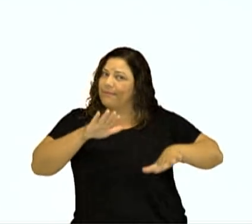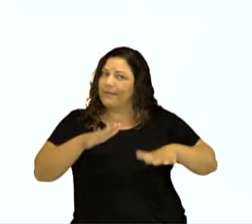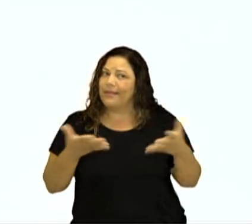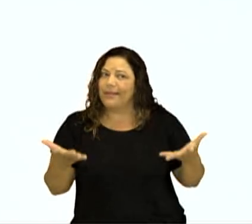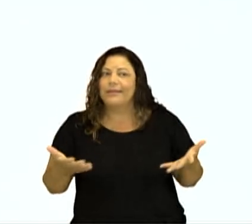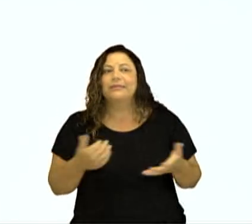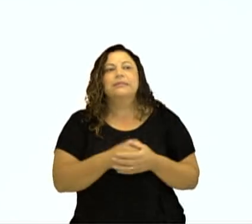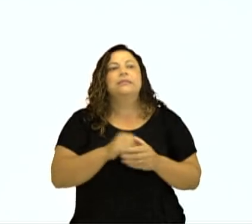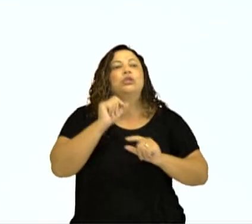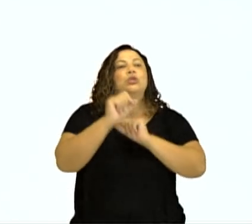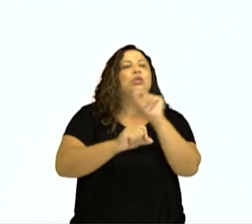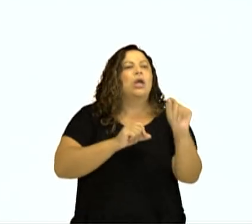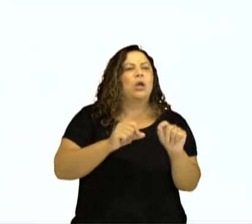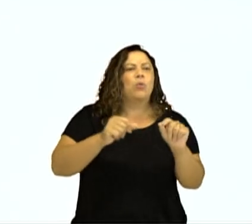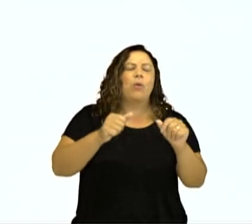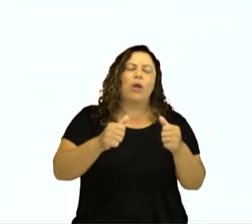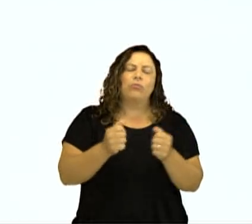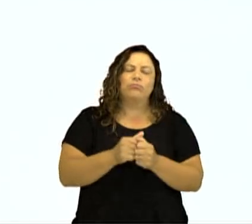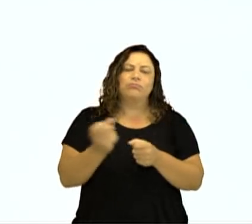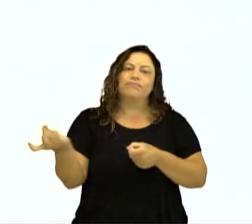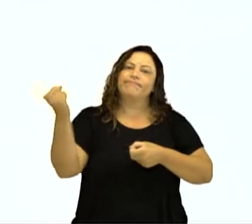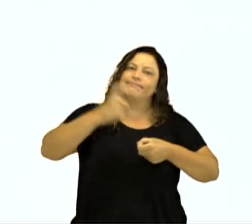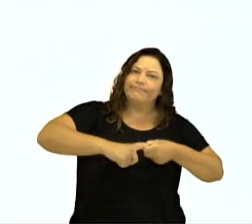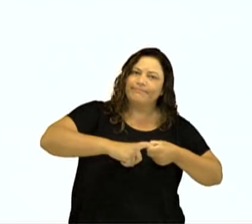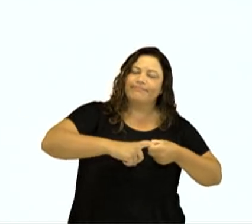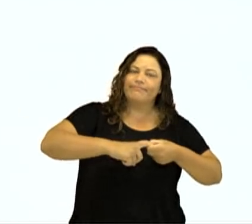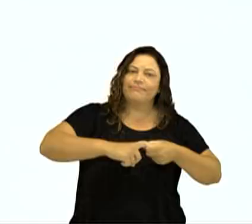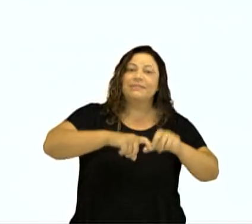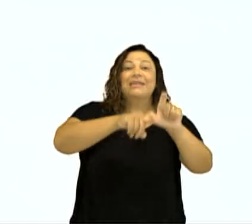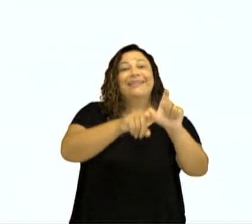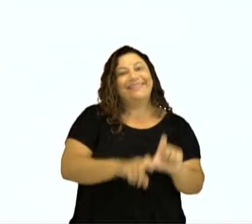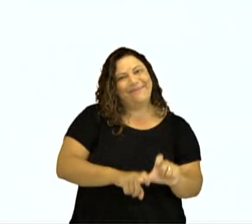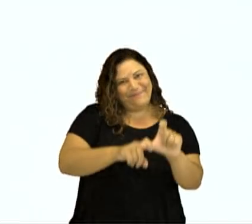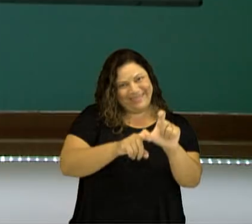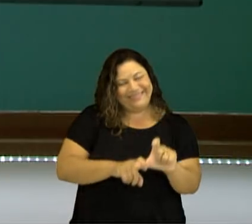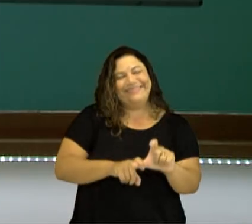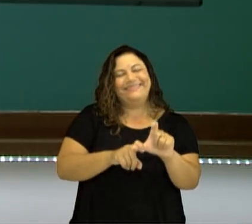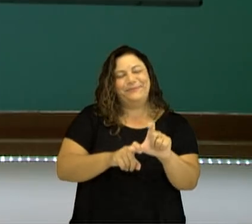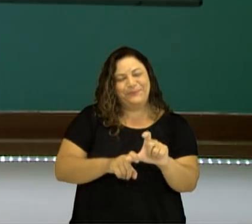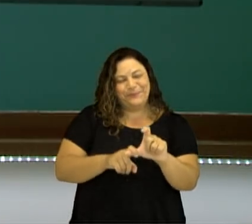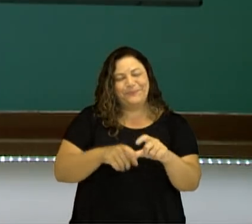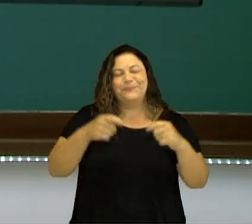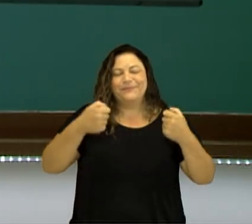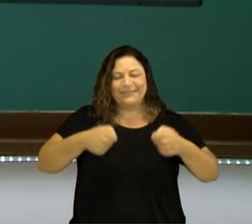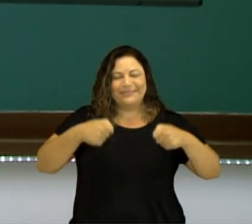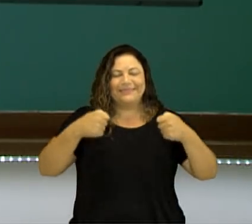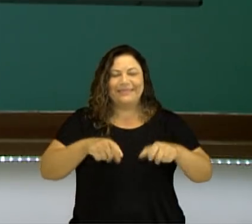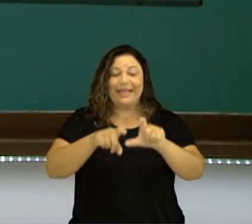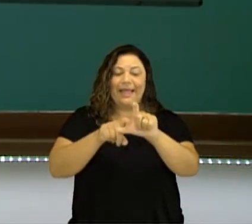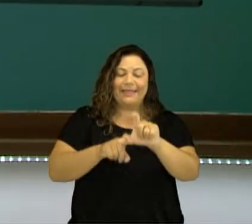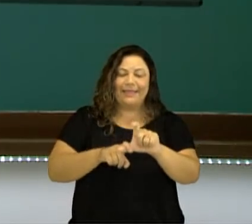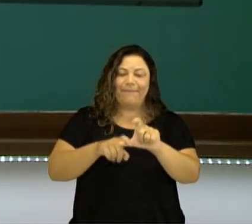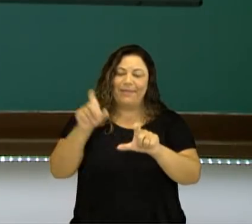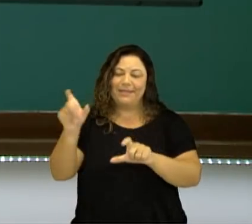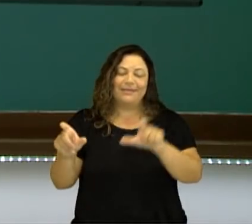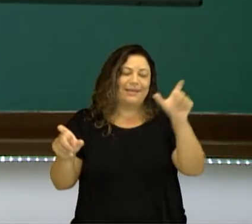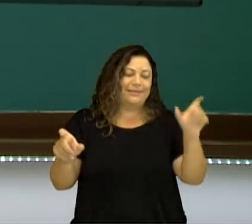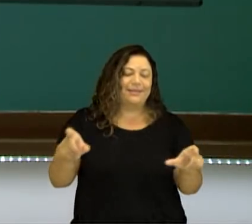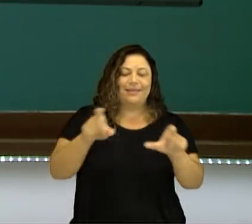qual uma está em função da outra. Então, uma grandeza vai depender da outra para o resultado final.